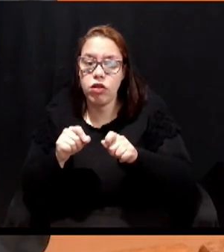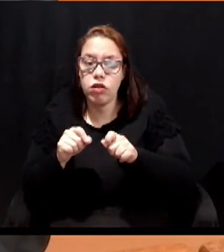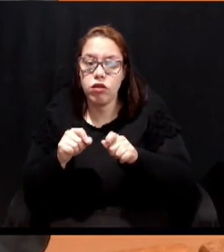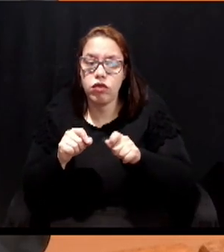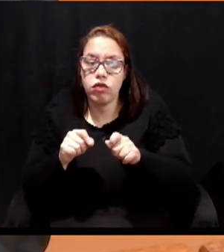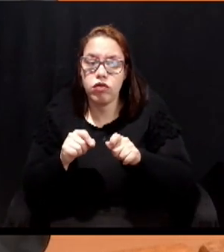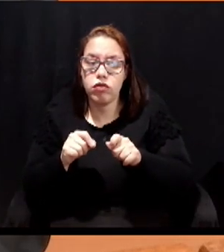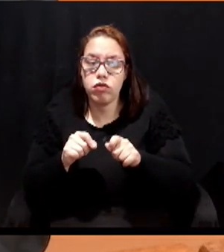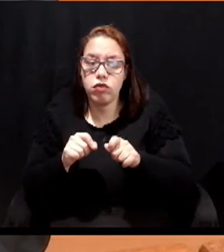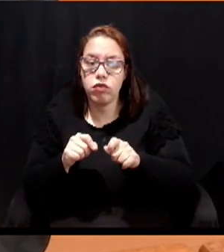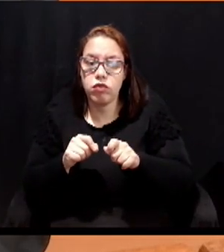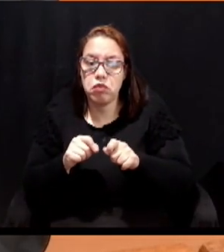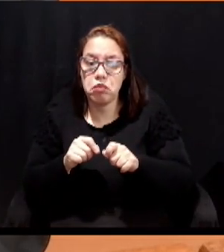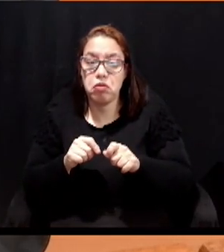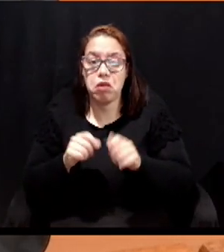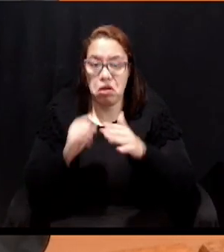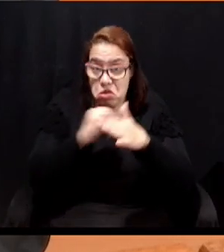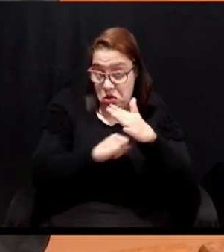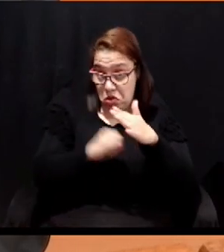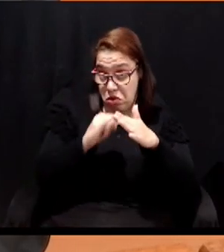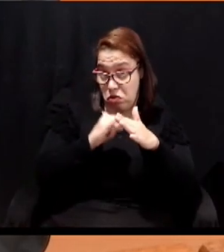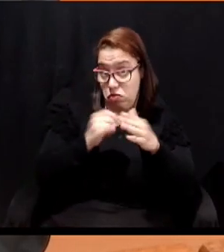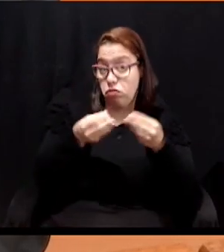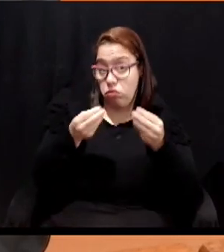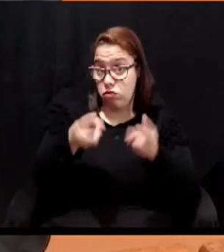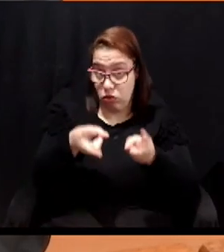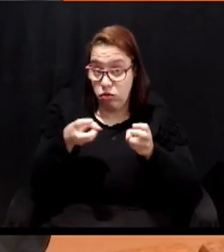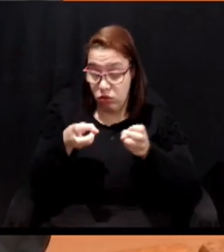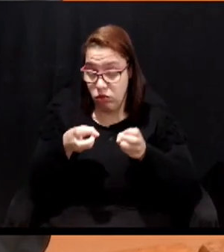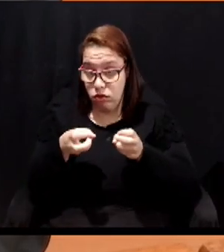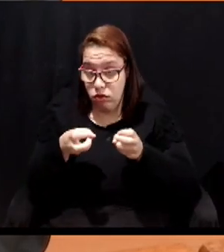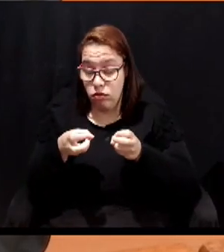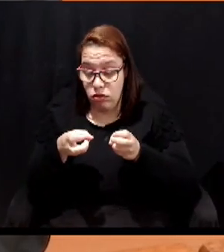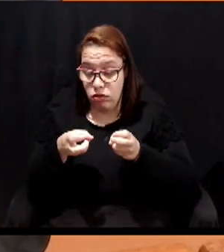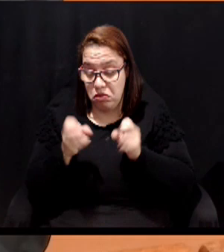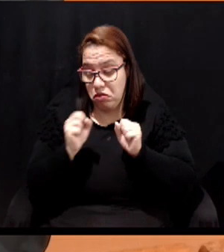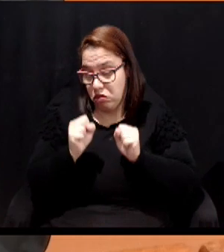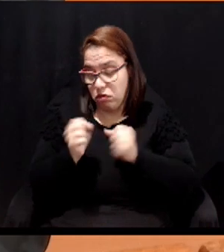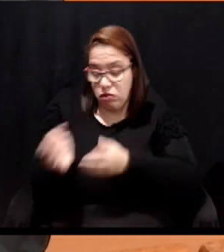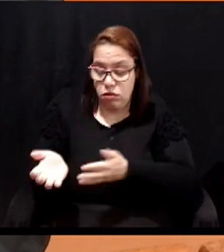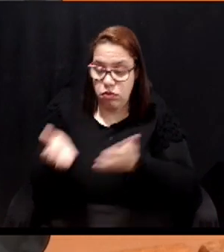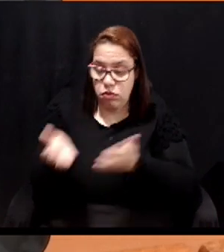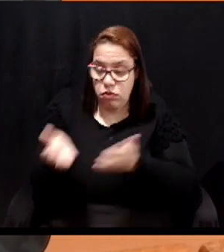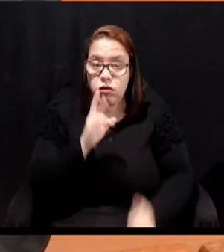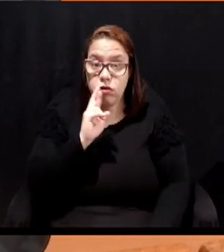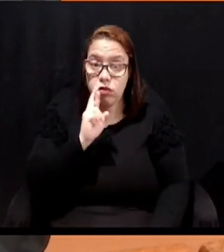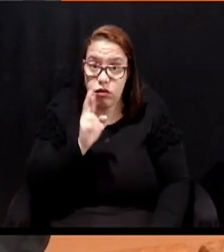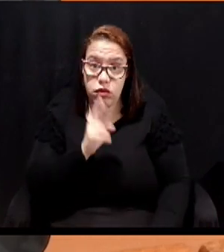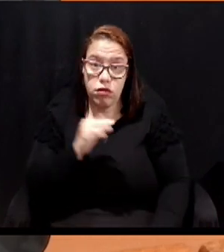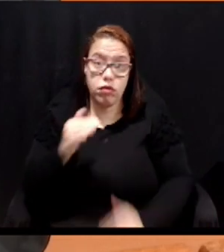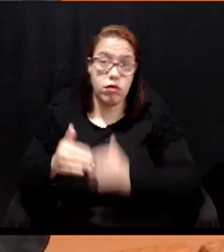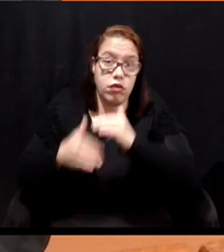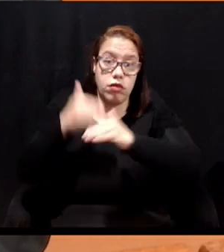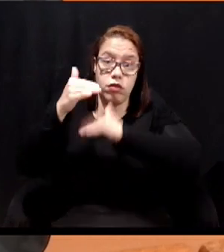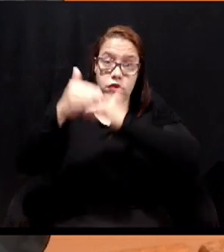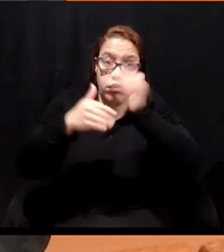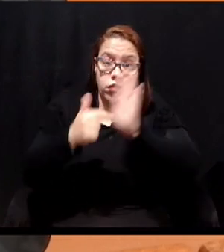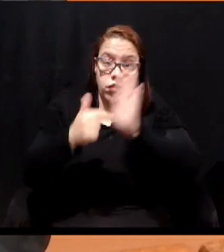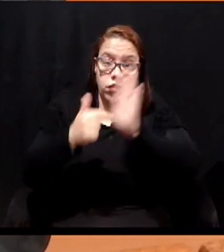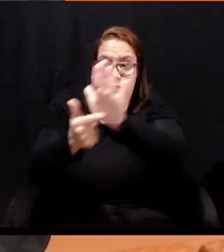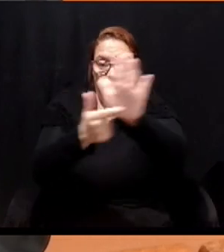bastante institucional, como a gente percebe, né? Que possa trazer resultados e levar essa imagem do